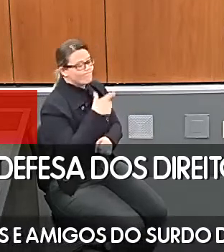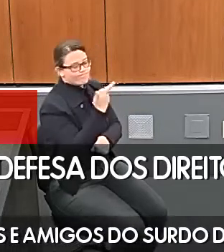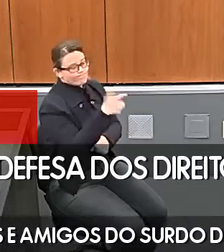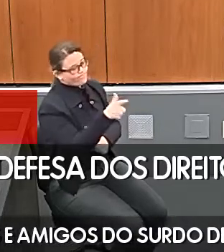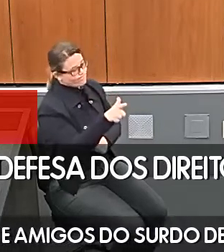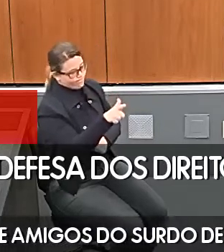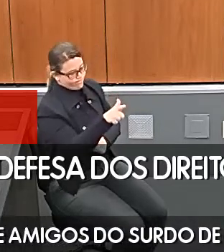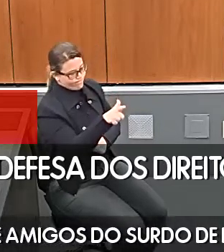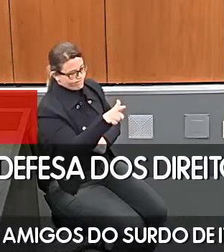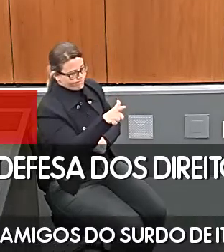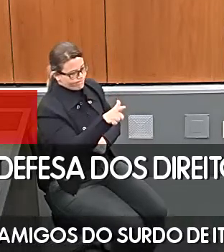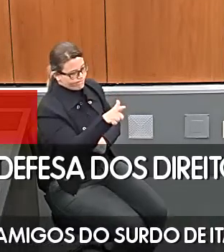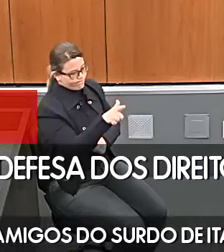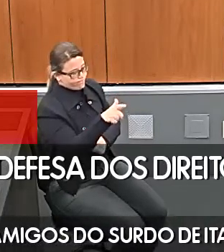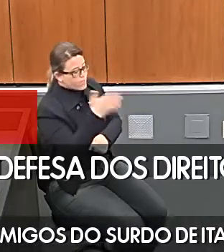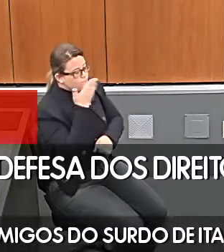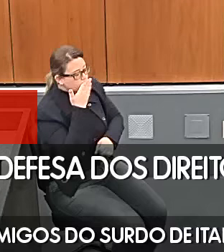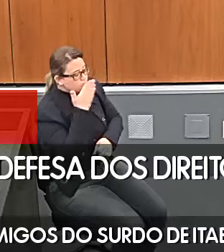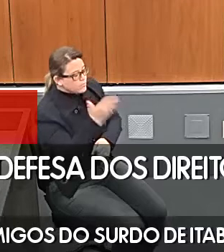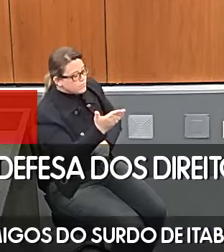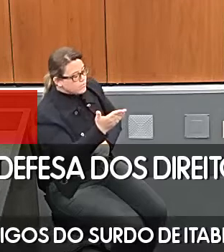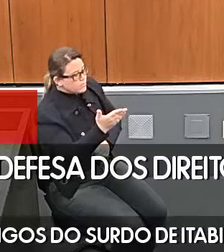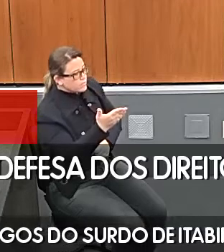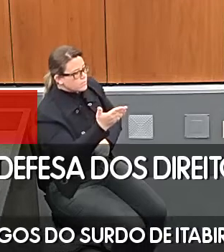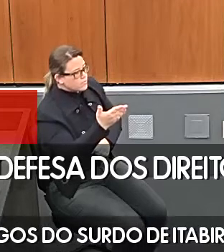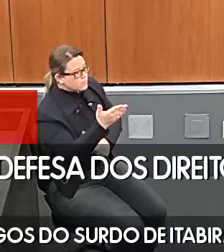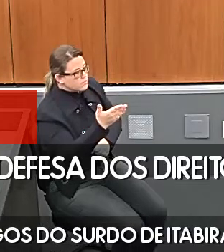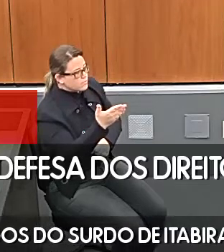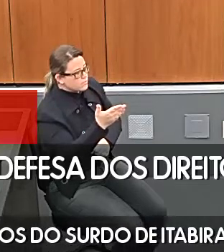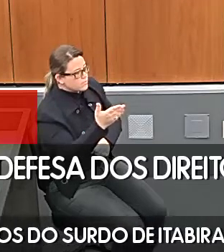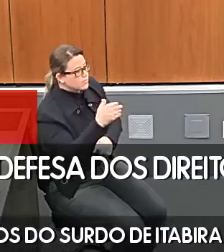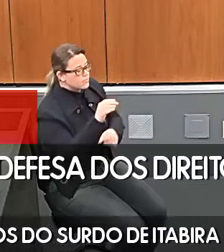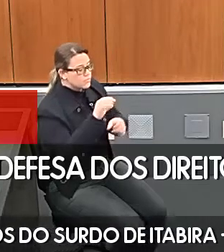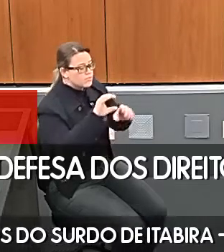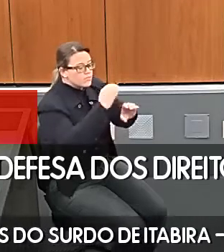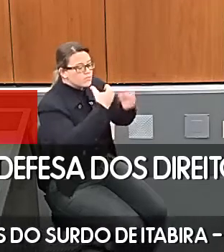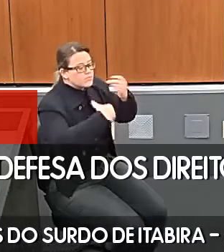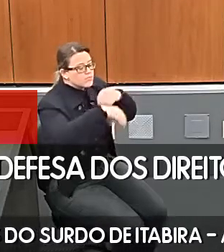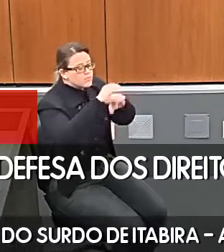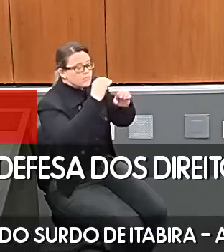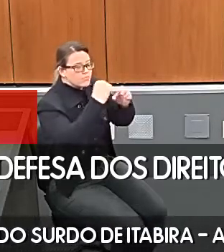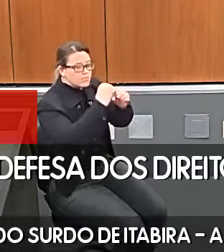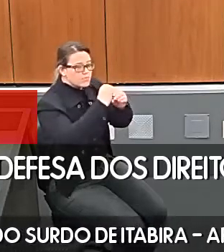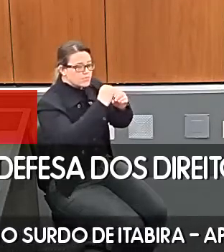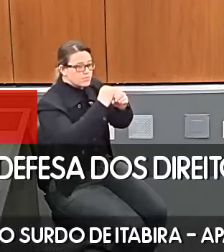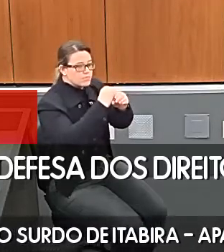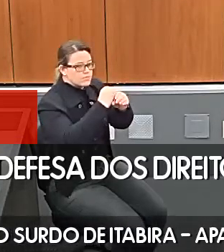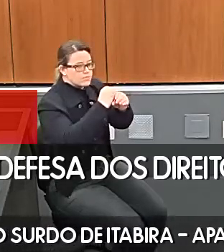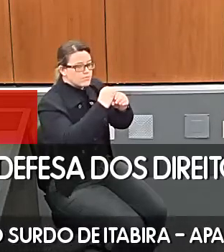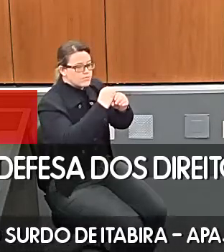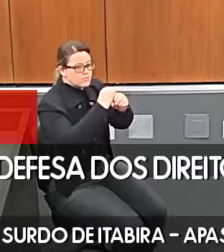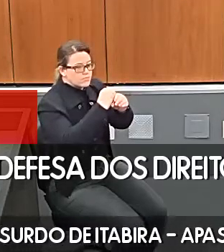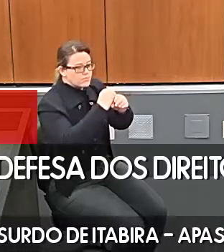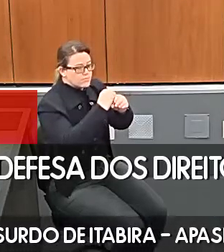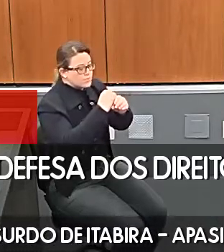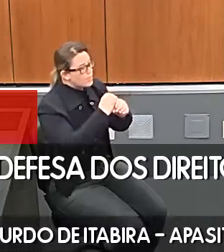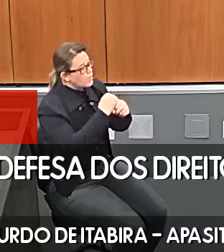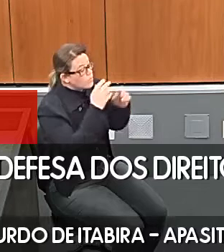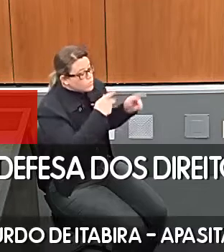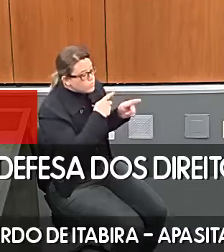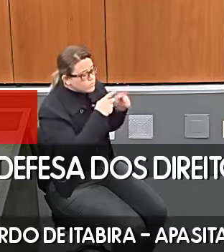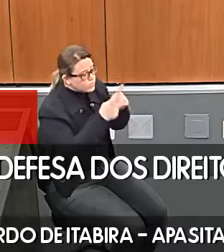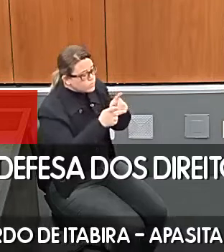2017. Eu pediria à nossa assessoria que providenciasse